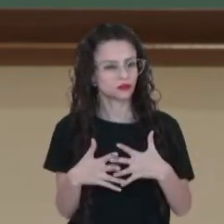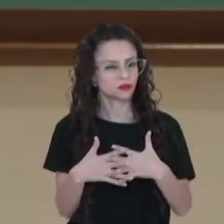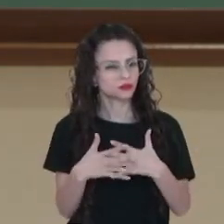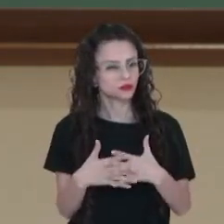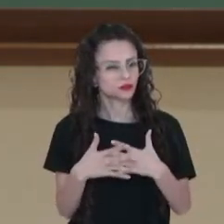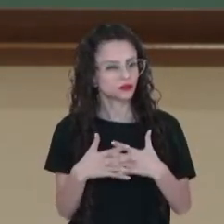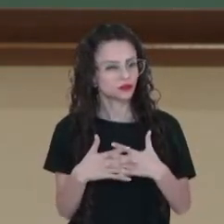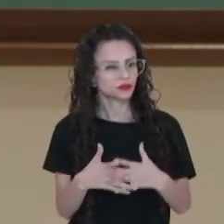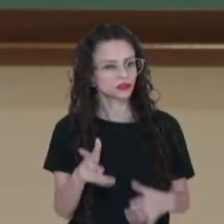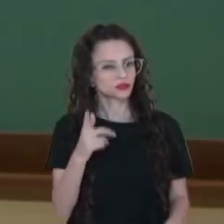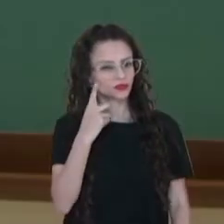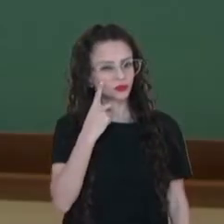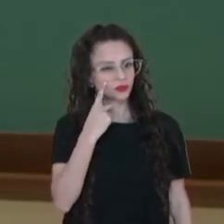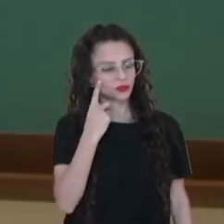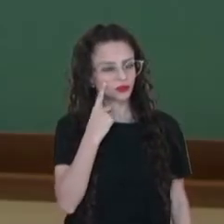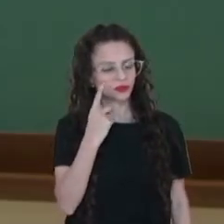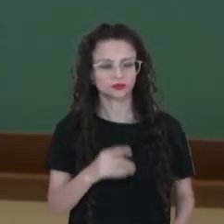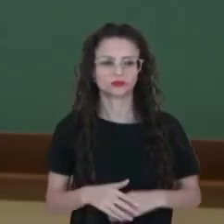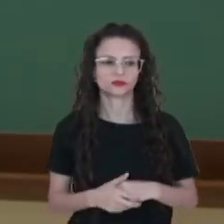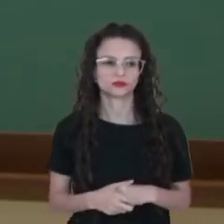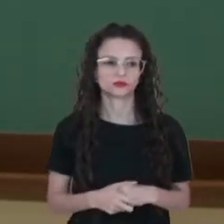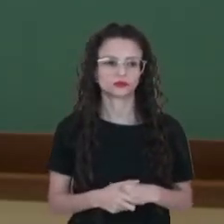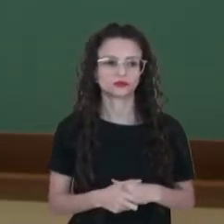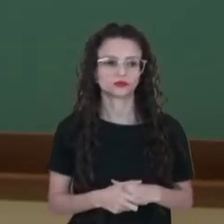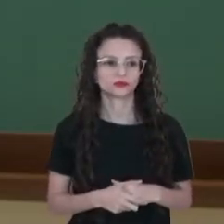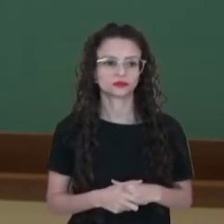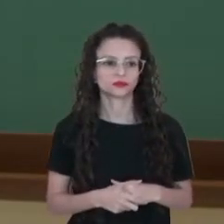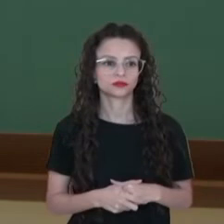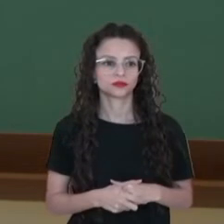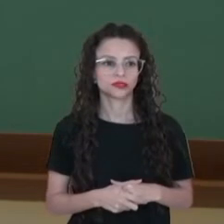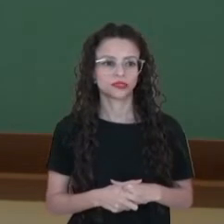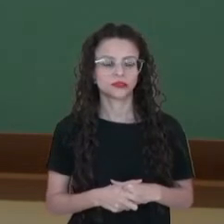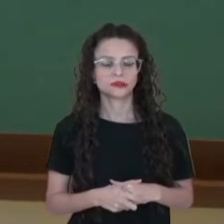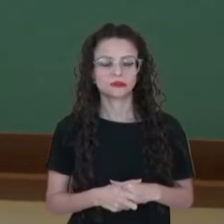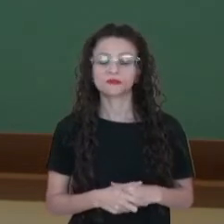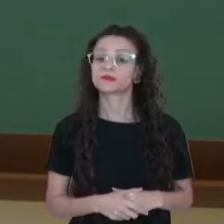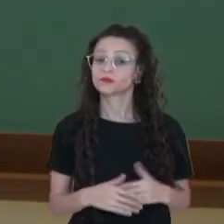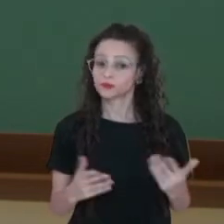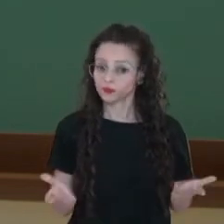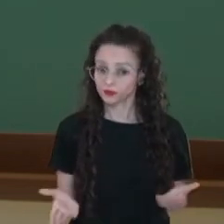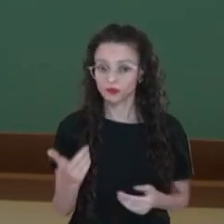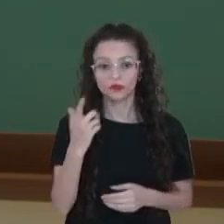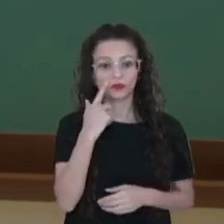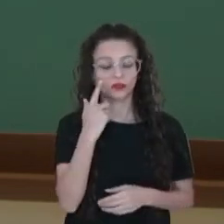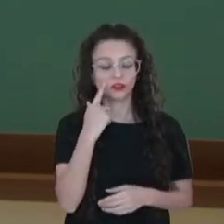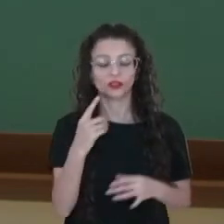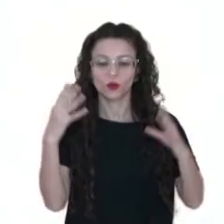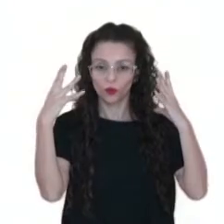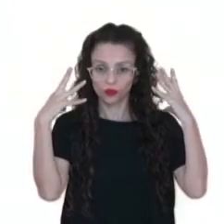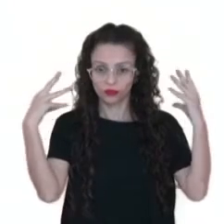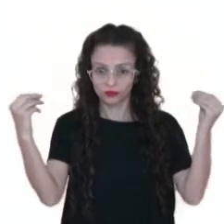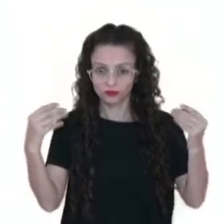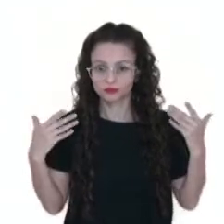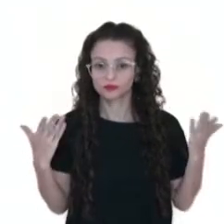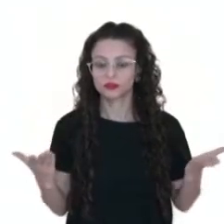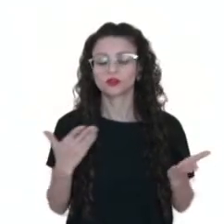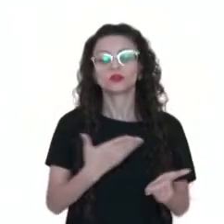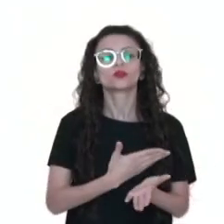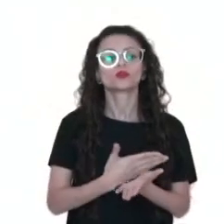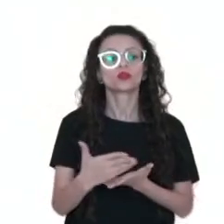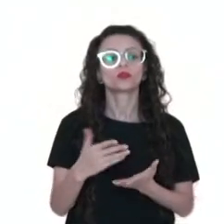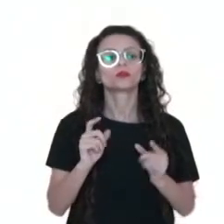Vamos ver o desfecho dessa história, né? Então veja, os holandeses então começam